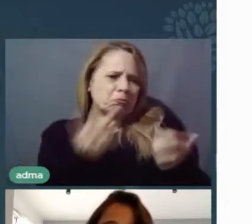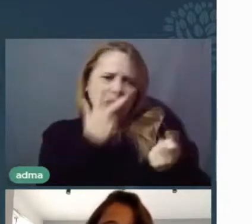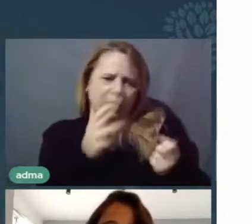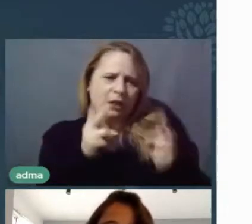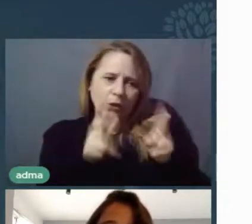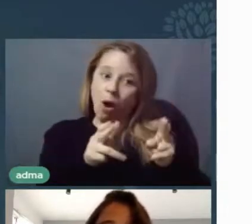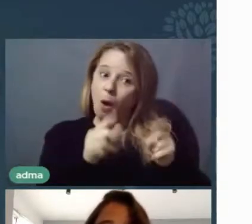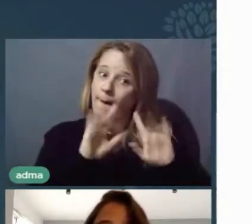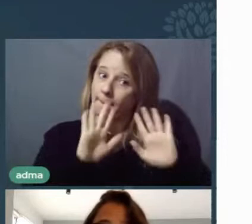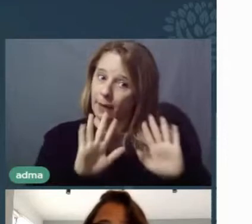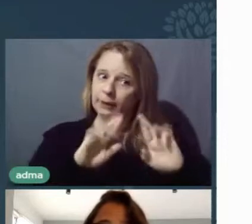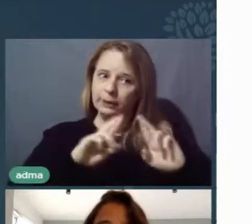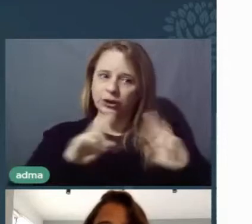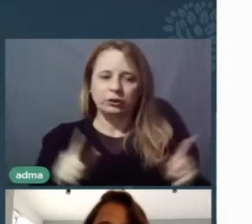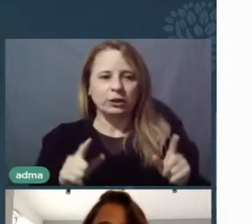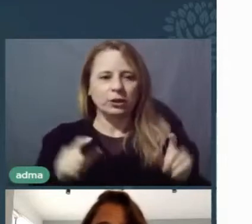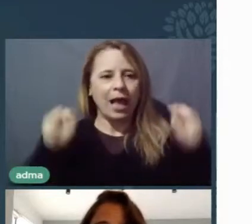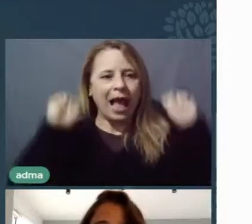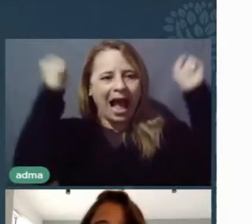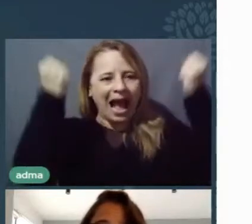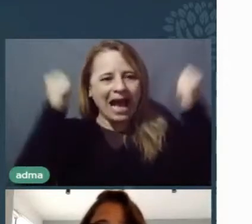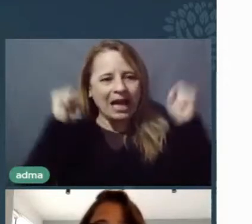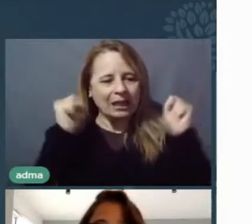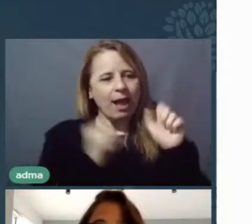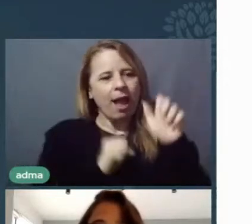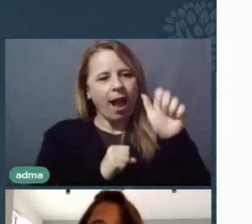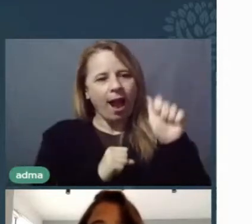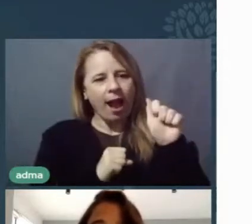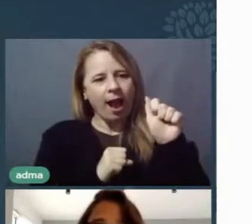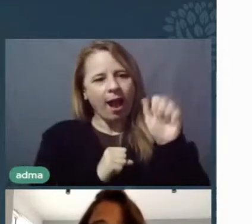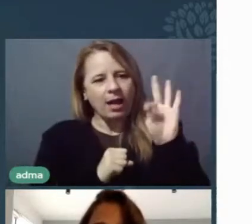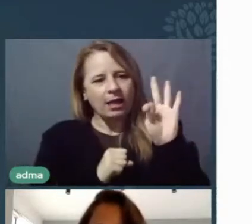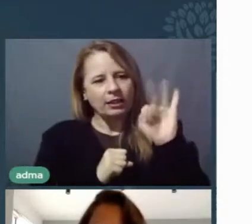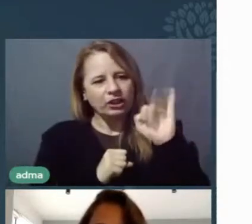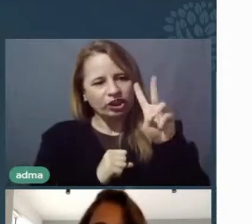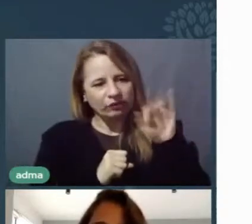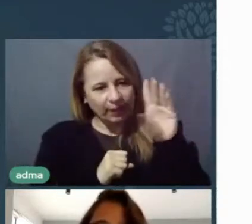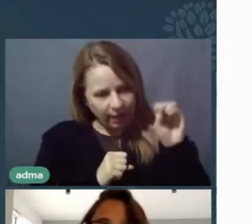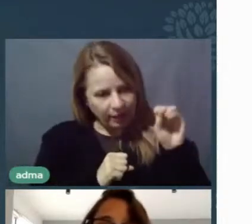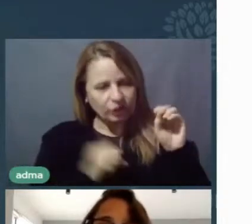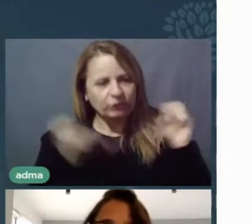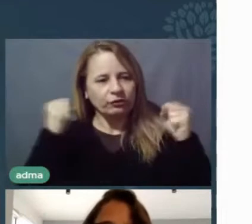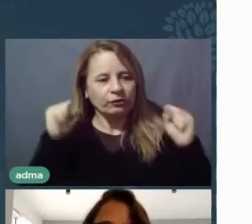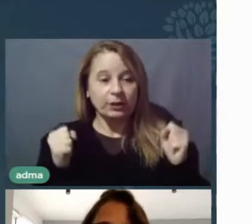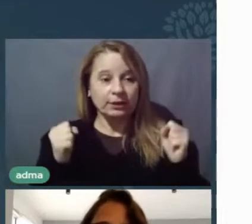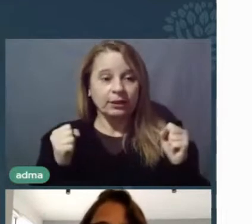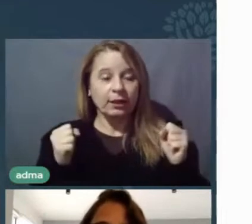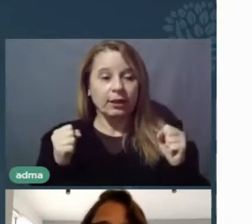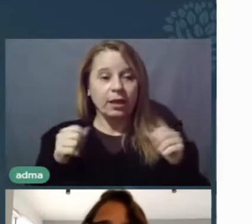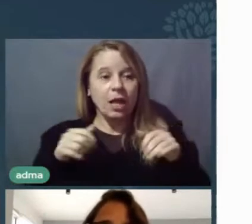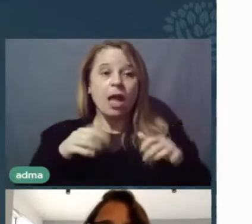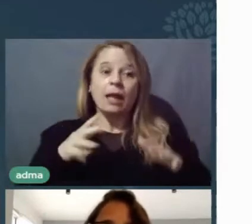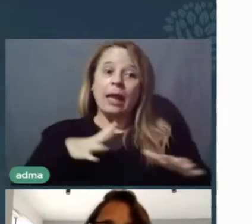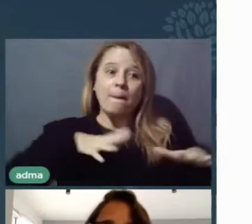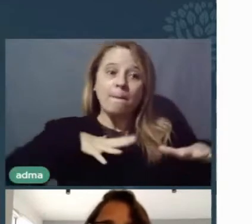são. Atividade física e exercício são situações de movimento do